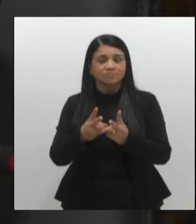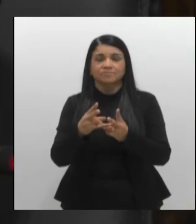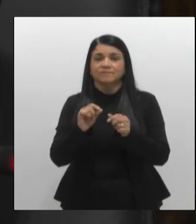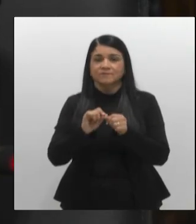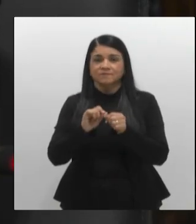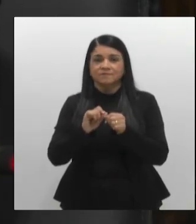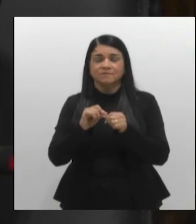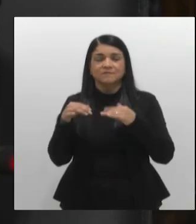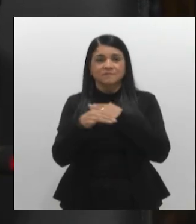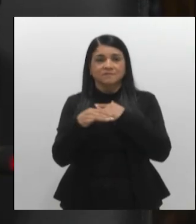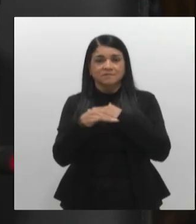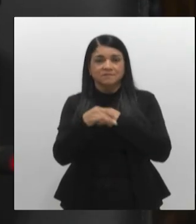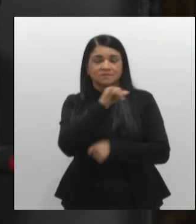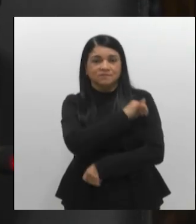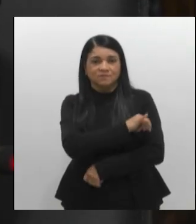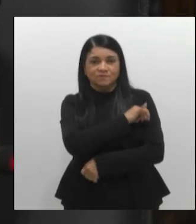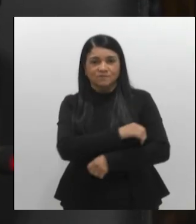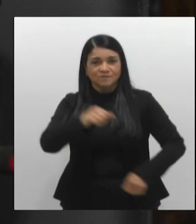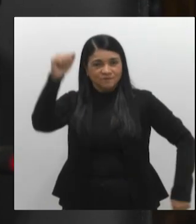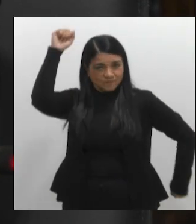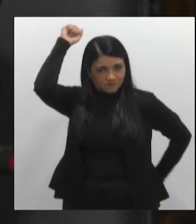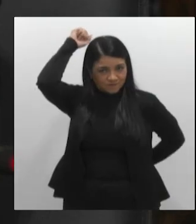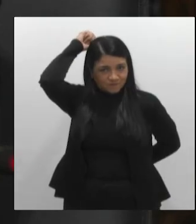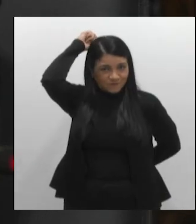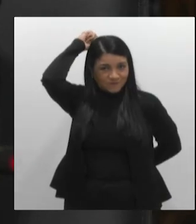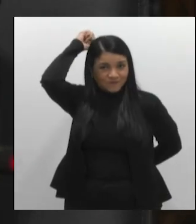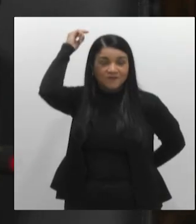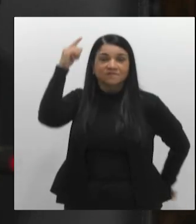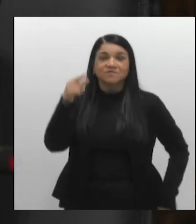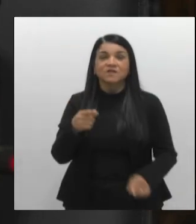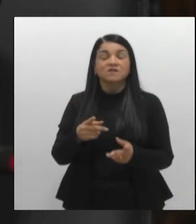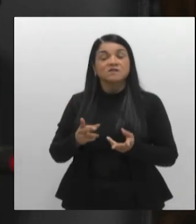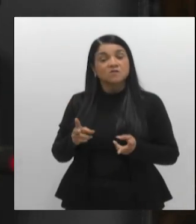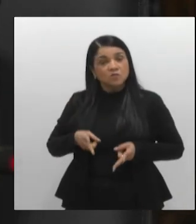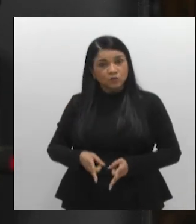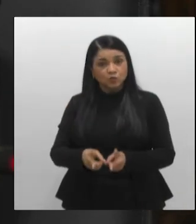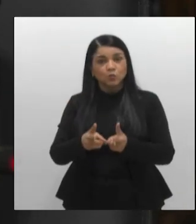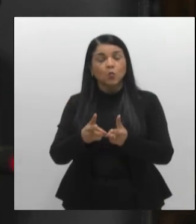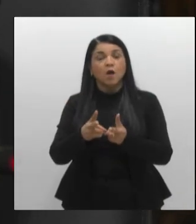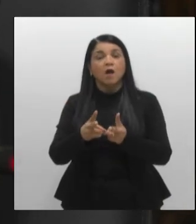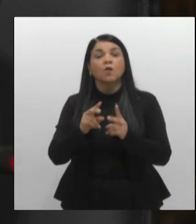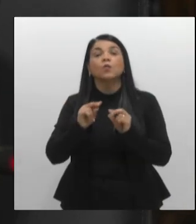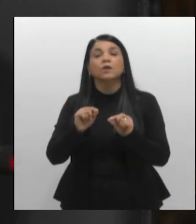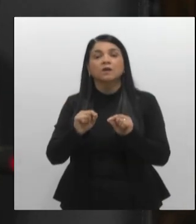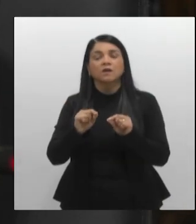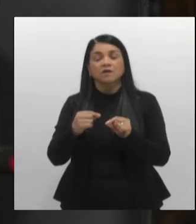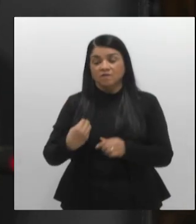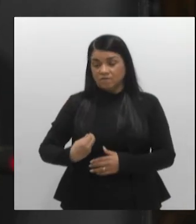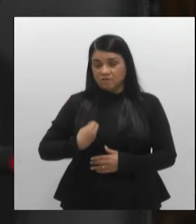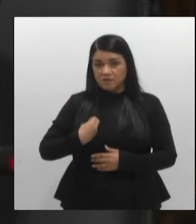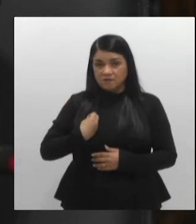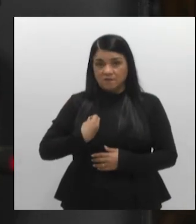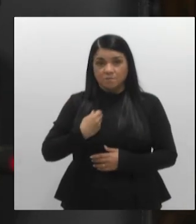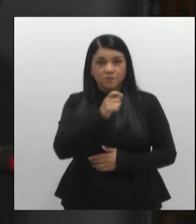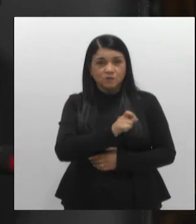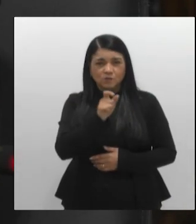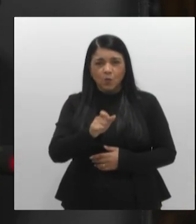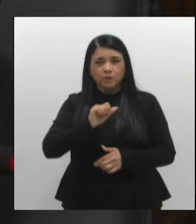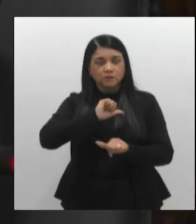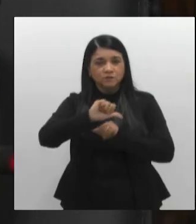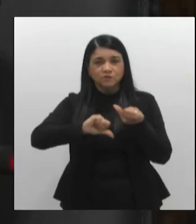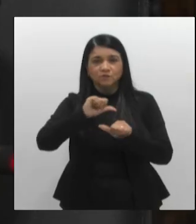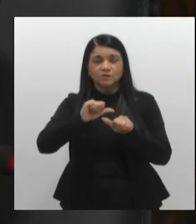de São Sebastião do Rio de Janeiro, ou seja, continuar promovendo a vida das pessoas para que Deus de fato